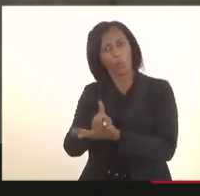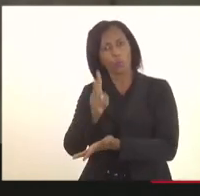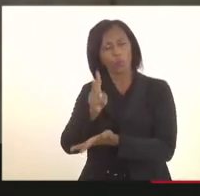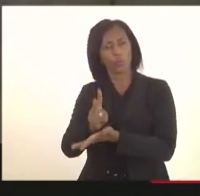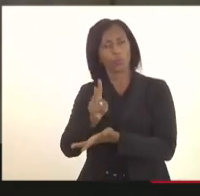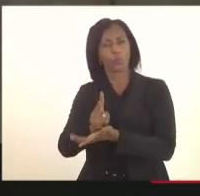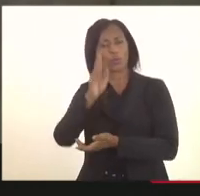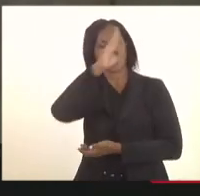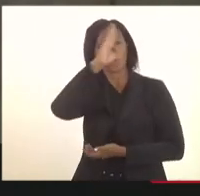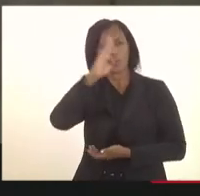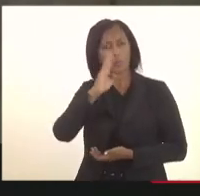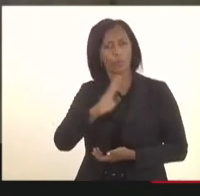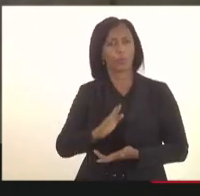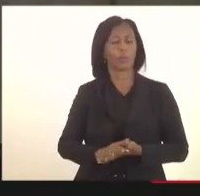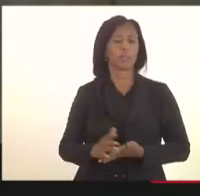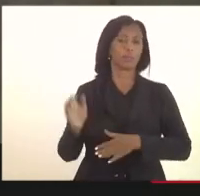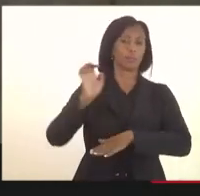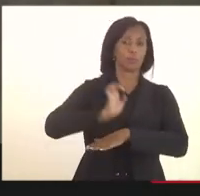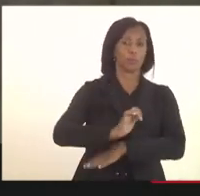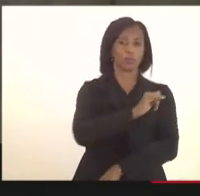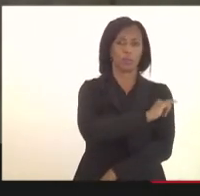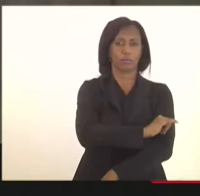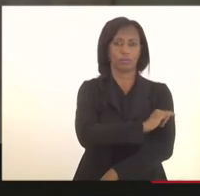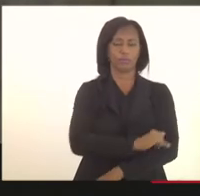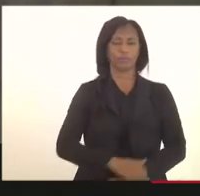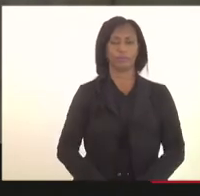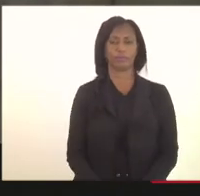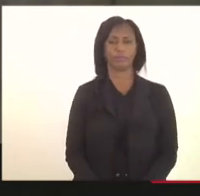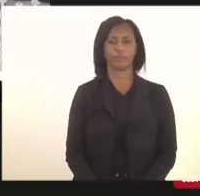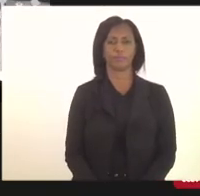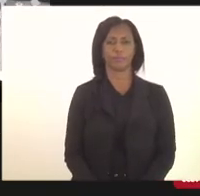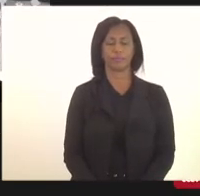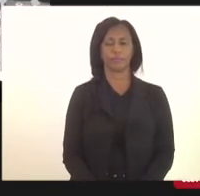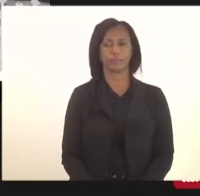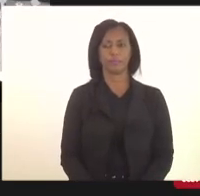no Brasil e no Estado do Rio.